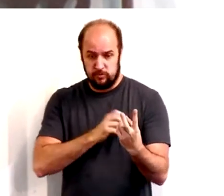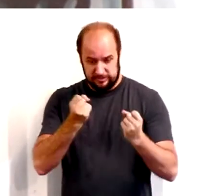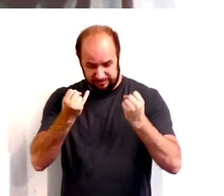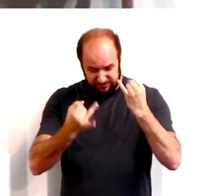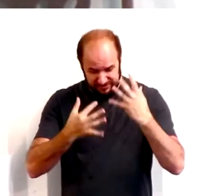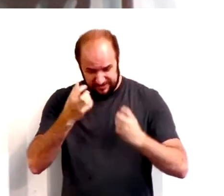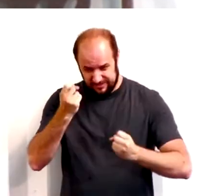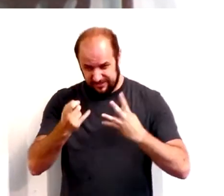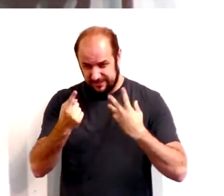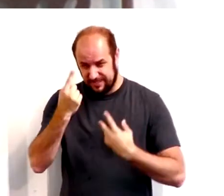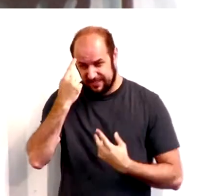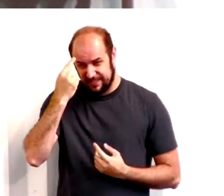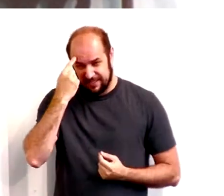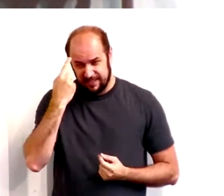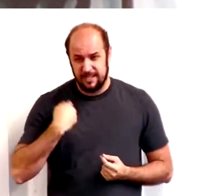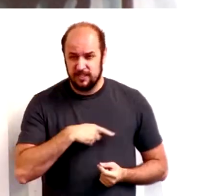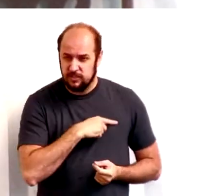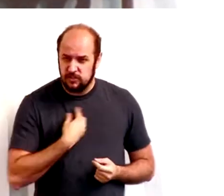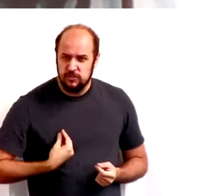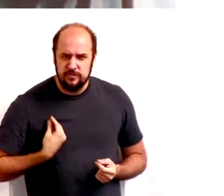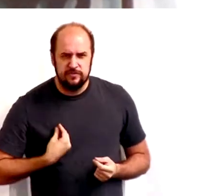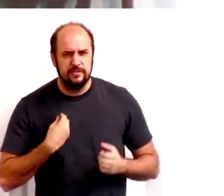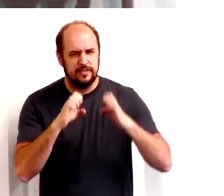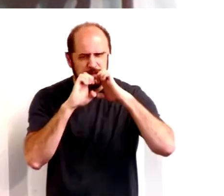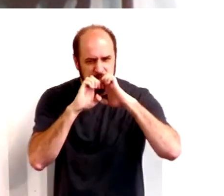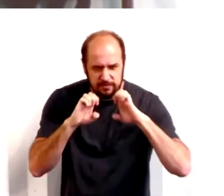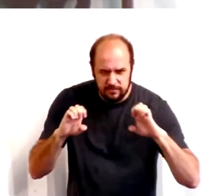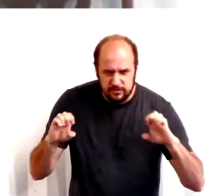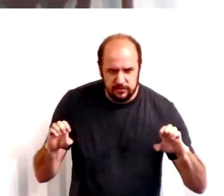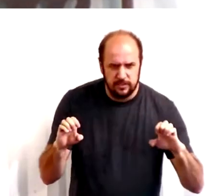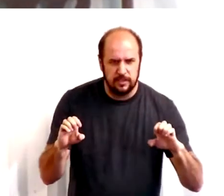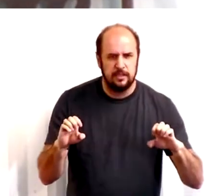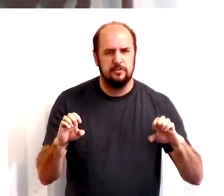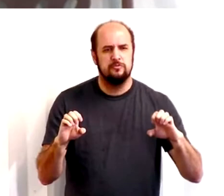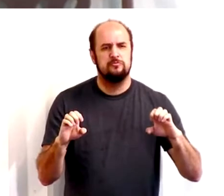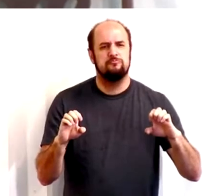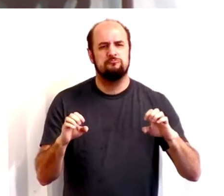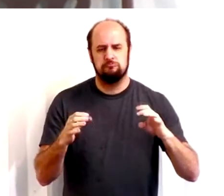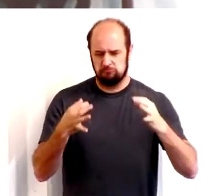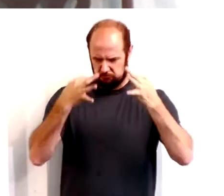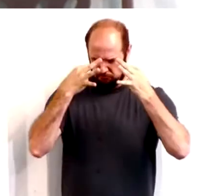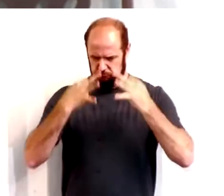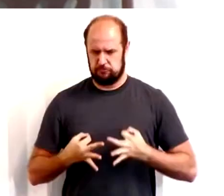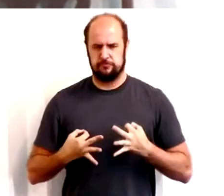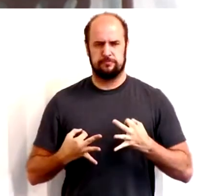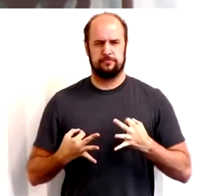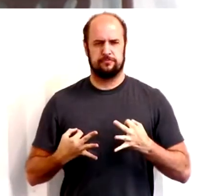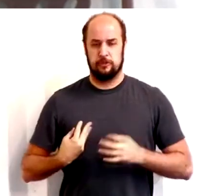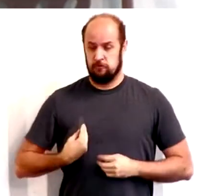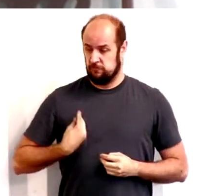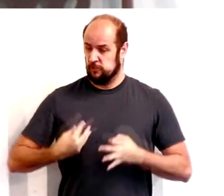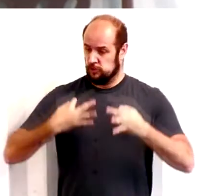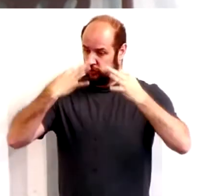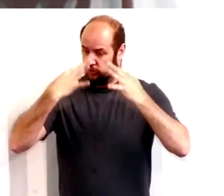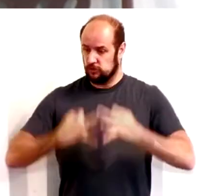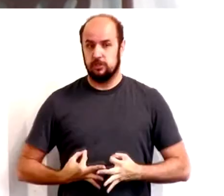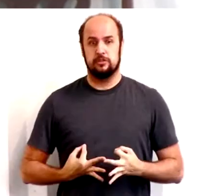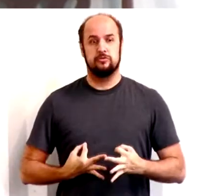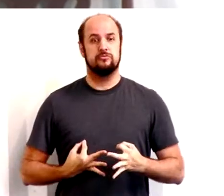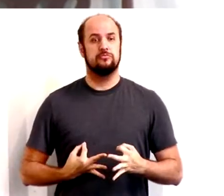de vivermos um evangelho de modo digno. E viver de modo digno